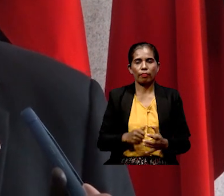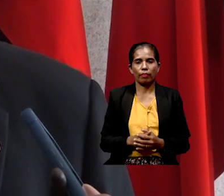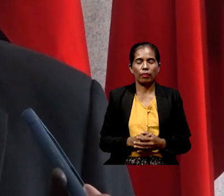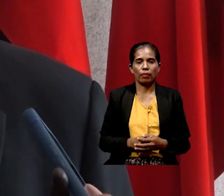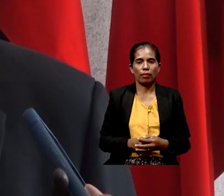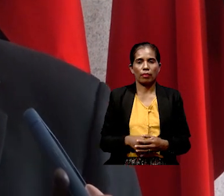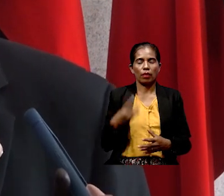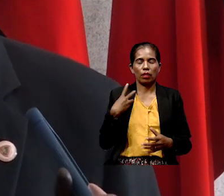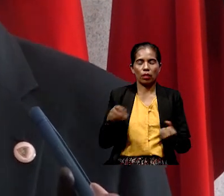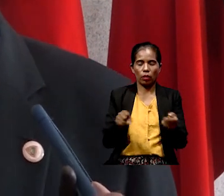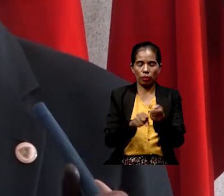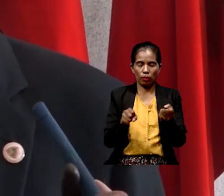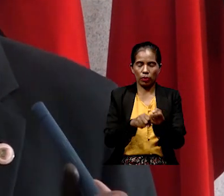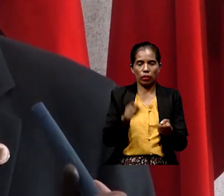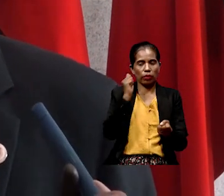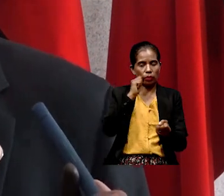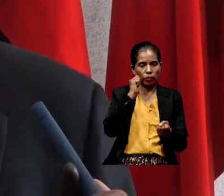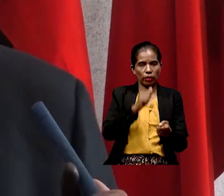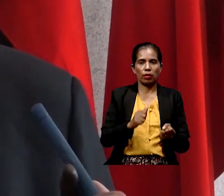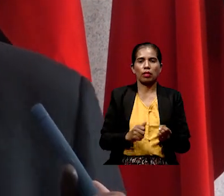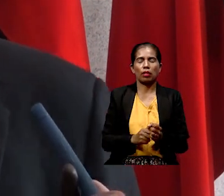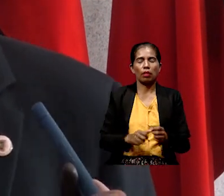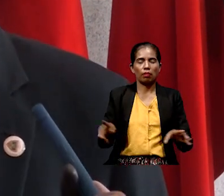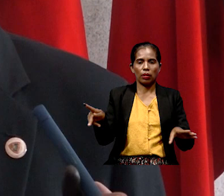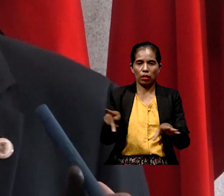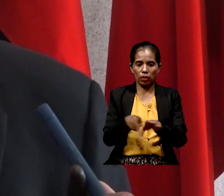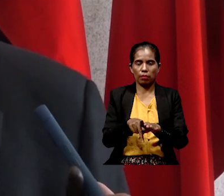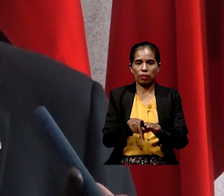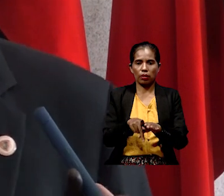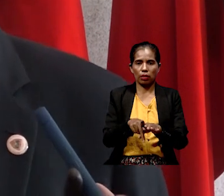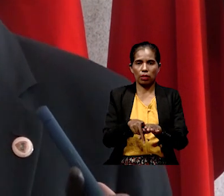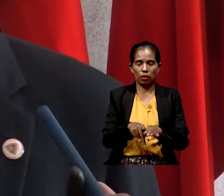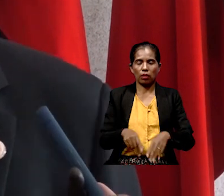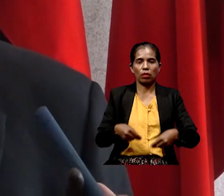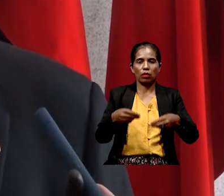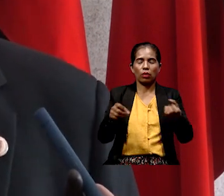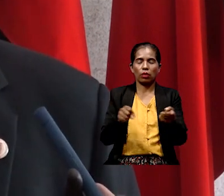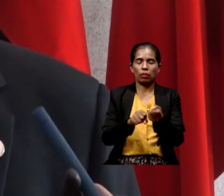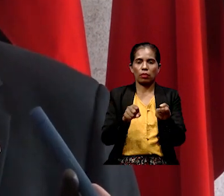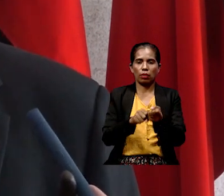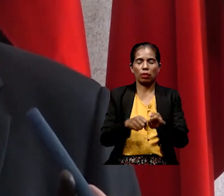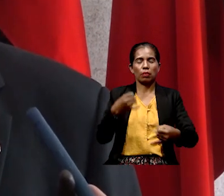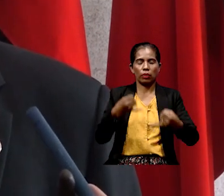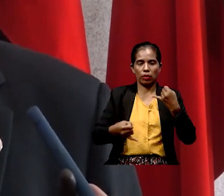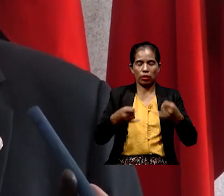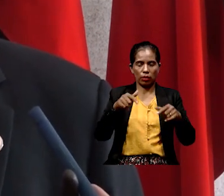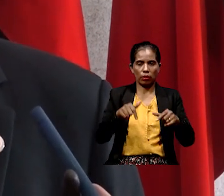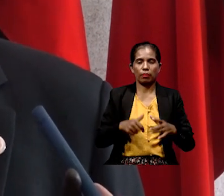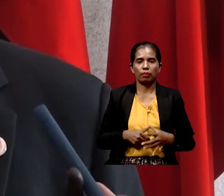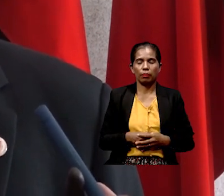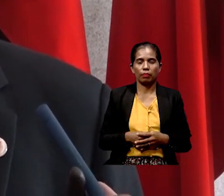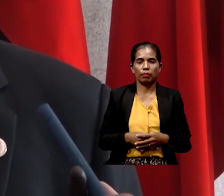Então, apoio feto teve, feto é nessa a parte e a apoio e a sector justiça da